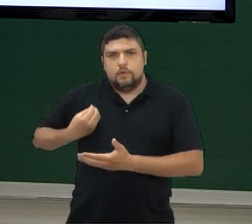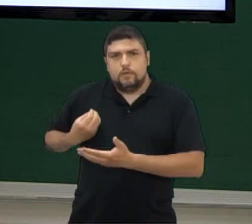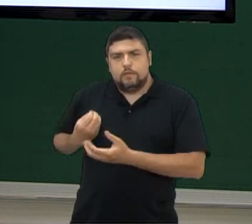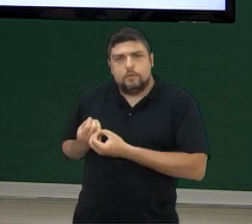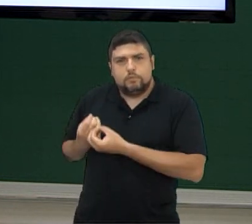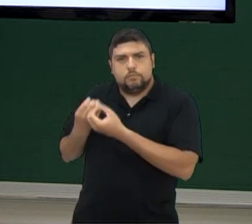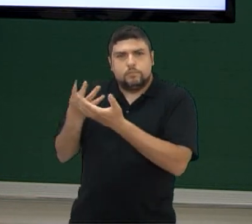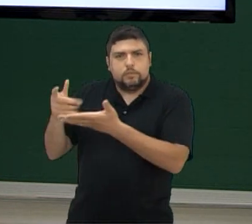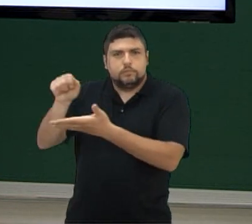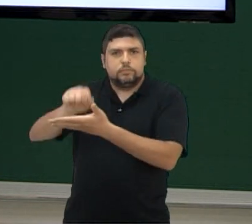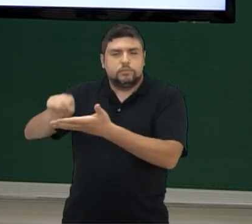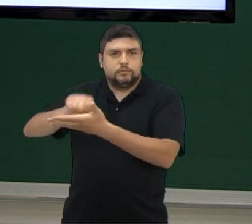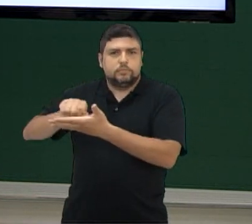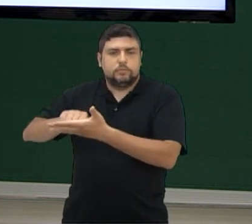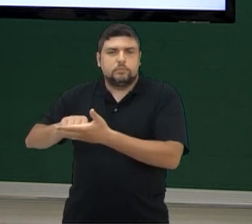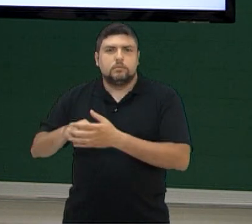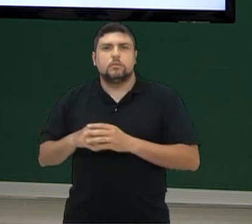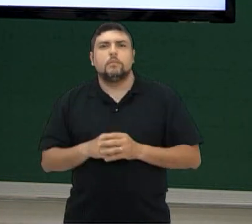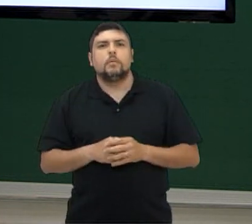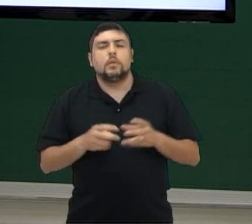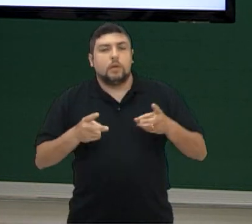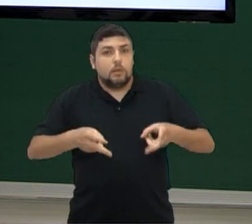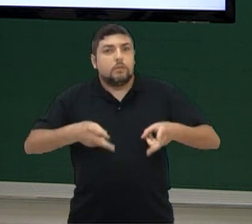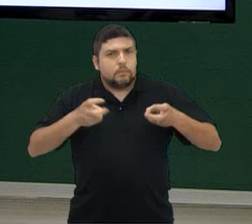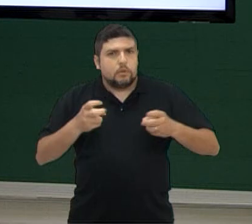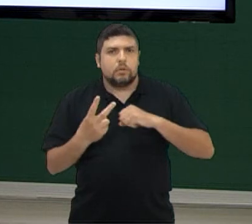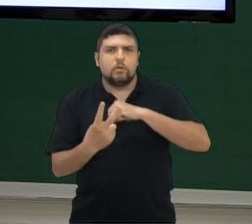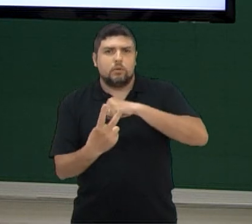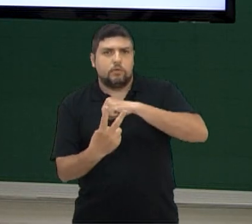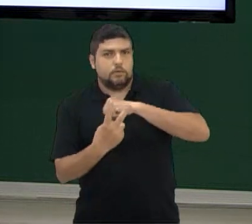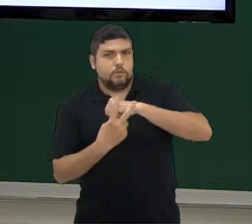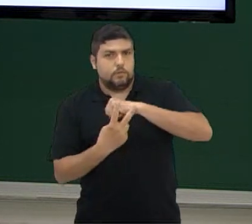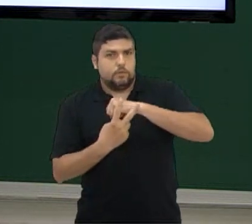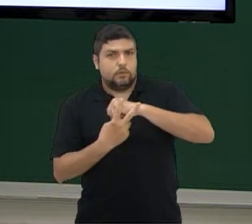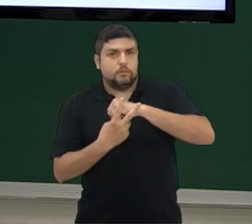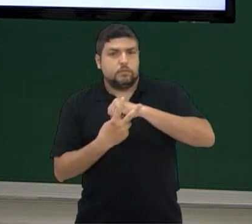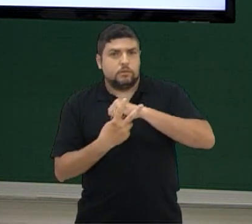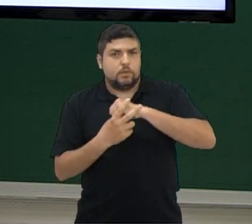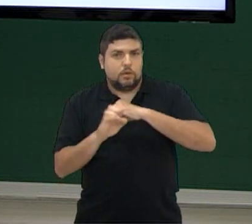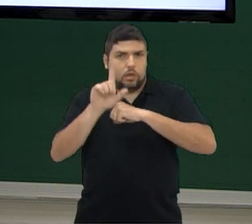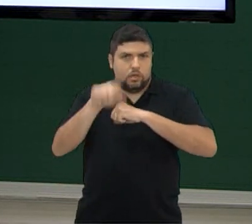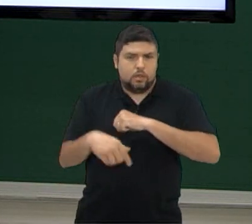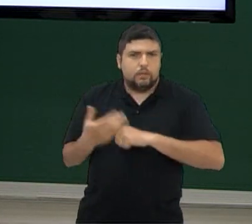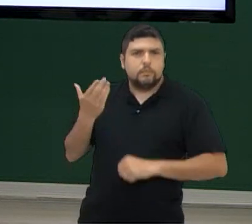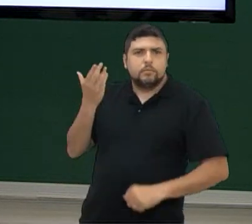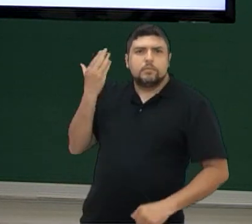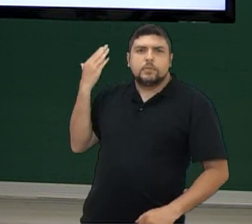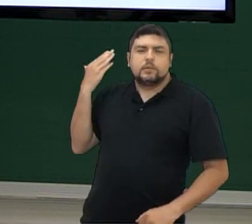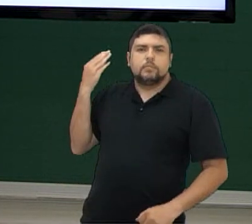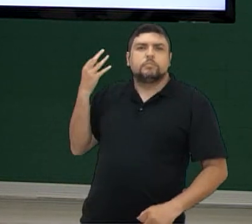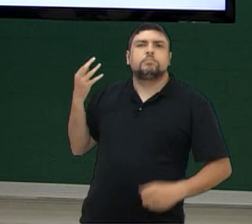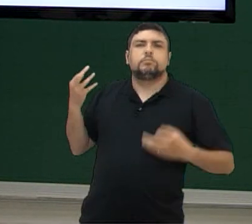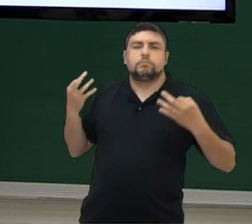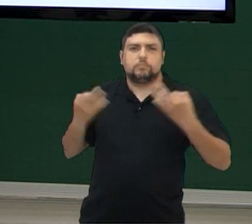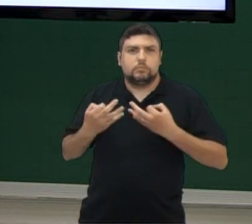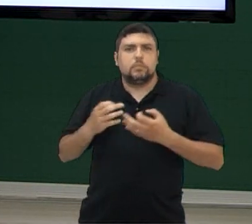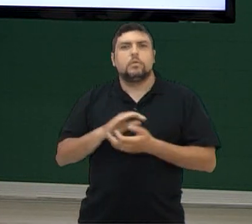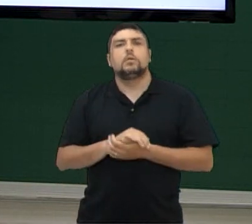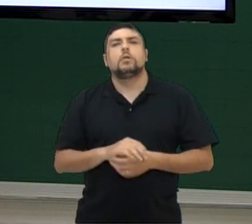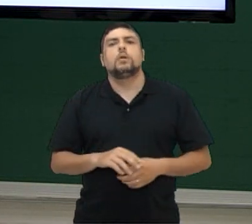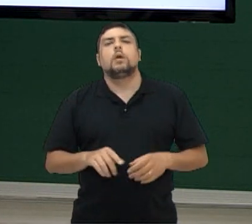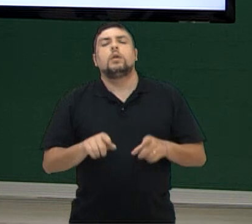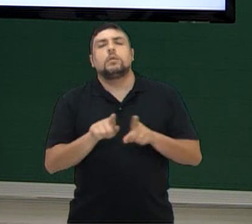vocês observem ali que existem vários verbos, né, os verbos estão no tempo pretérito perfeito, né, no passado.